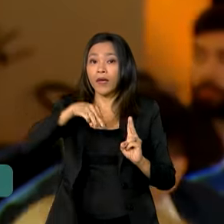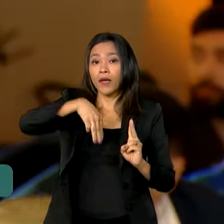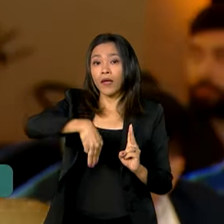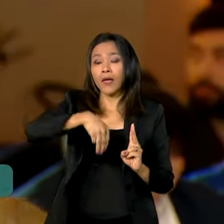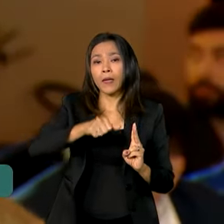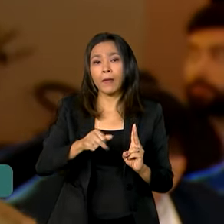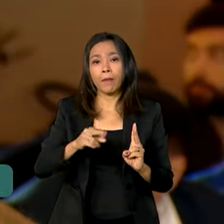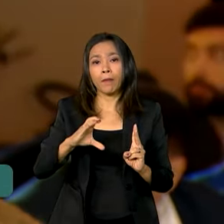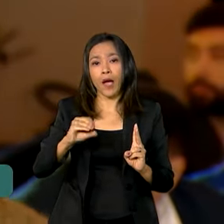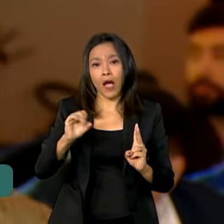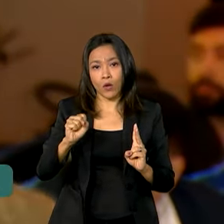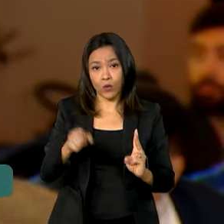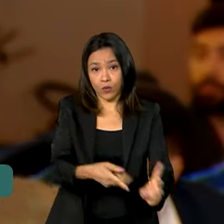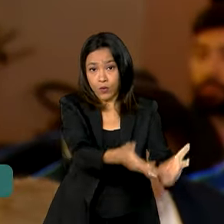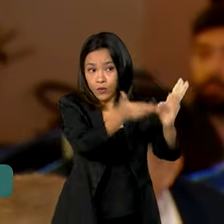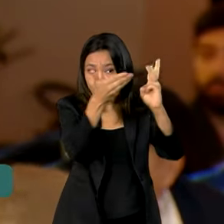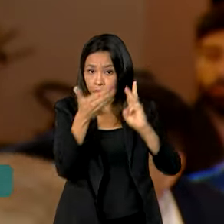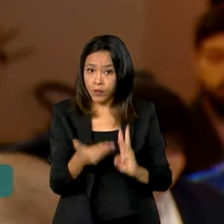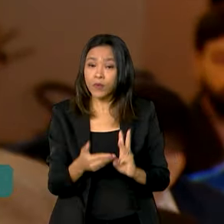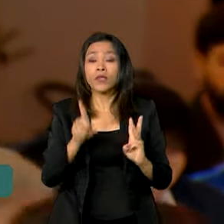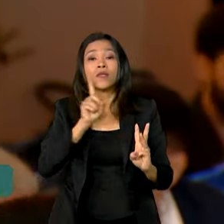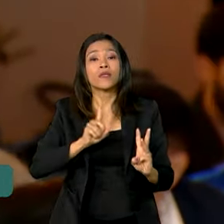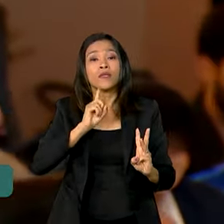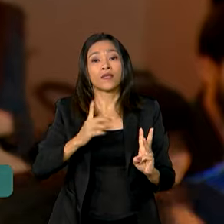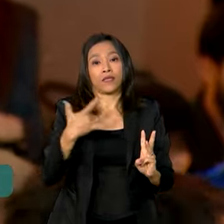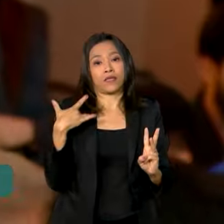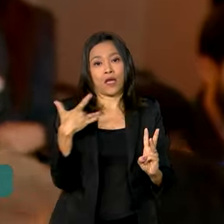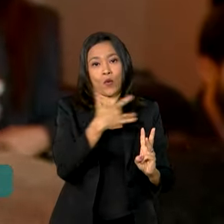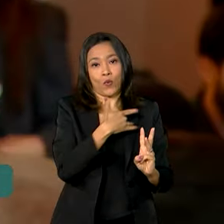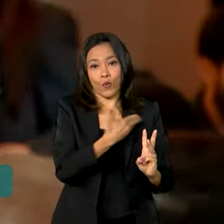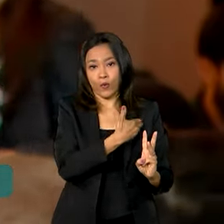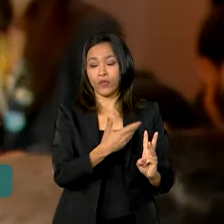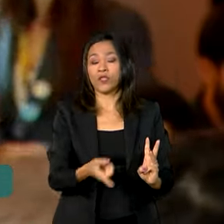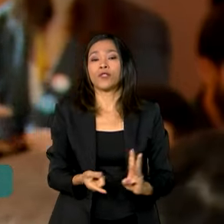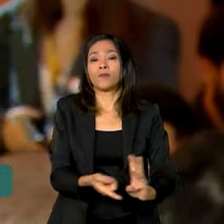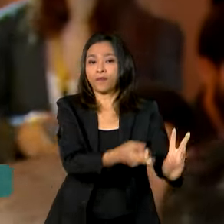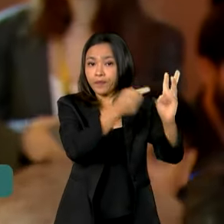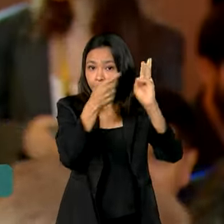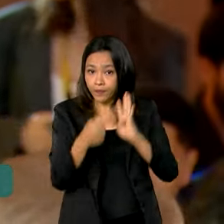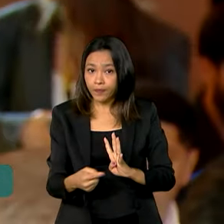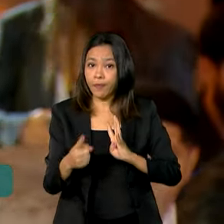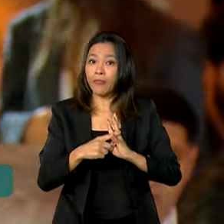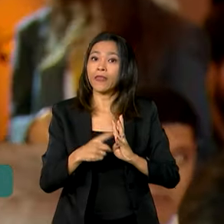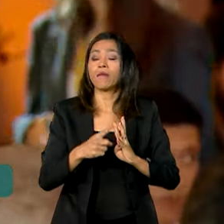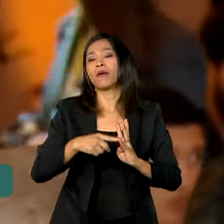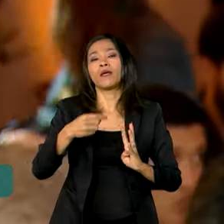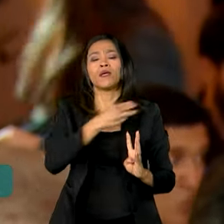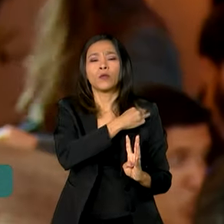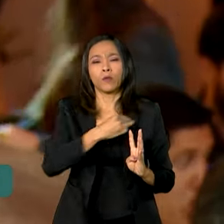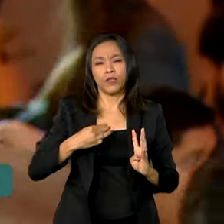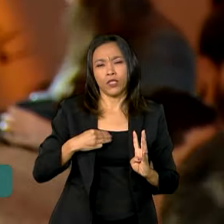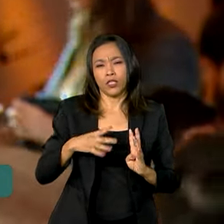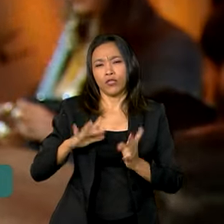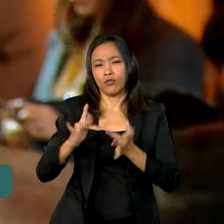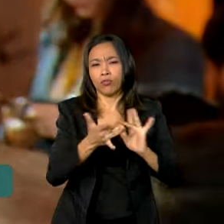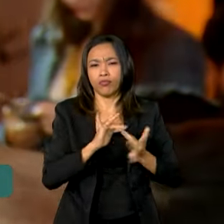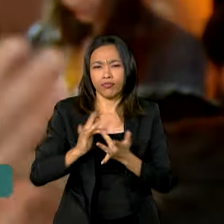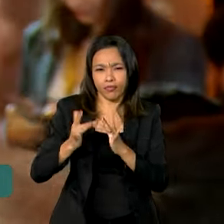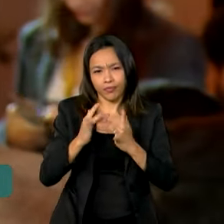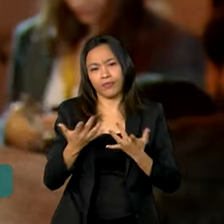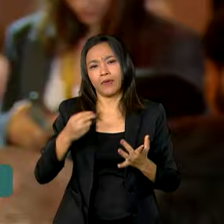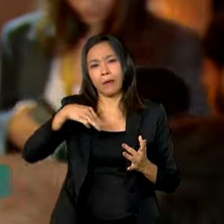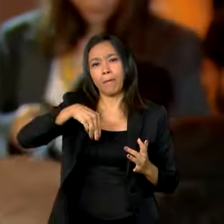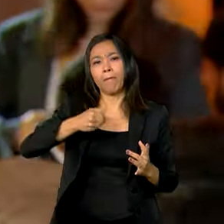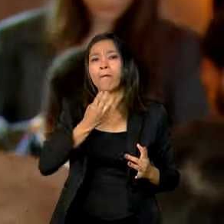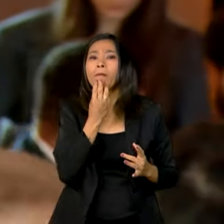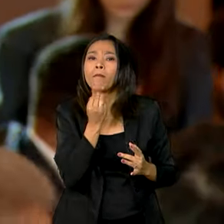Rogério de Souza, a ministra da Saúde, Nísia Trindade, e também o ministro das Relações Exteriores, Mauro Vieira. É isso,